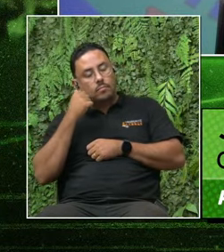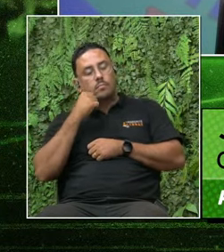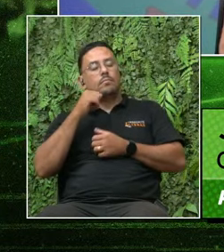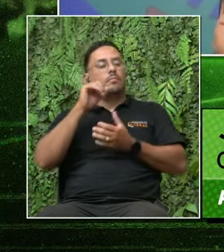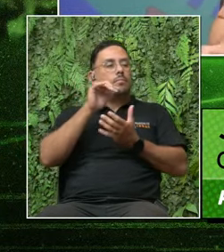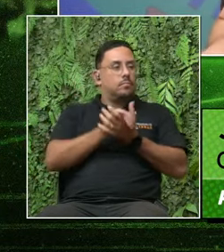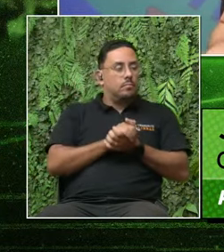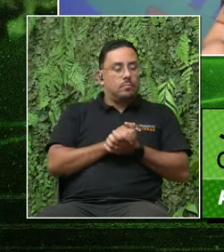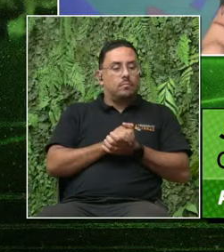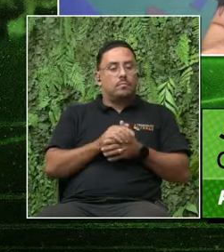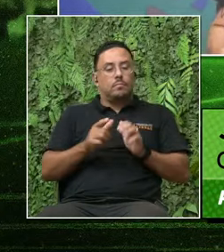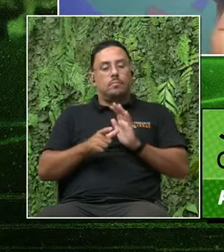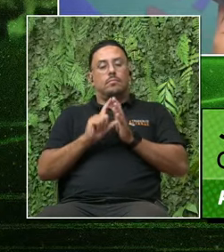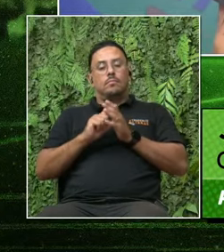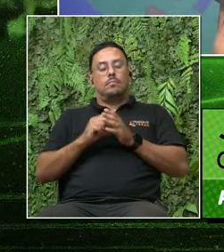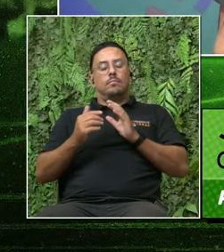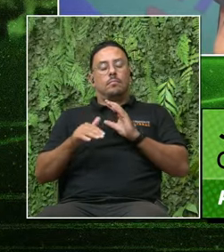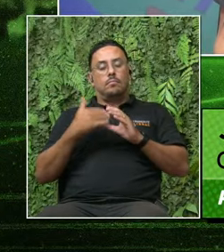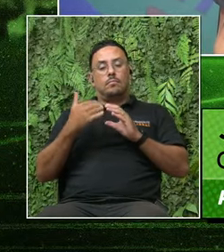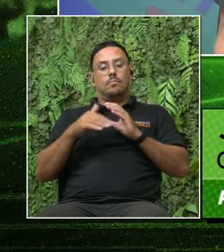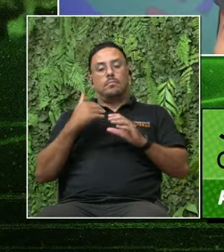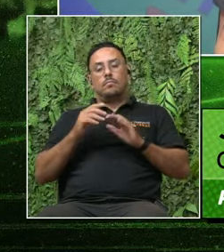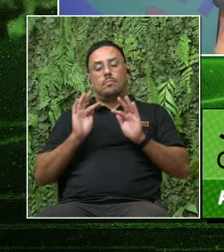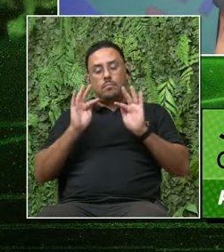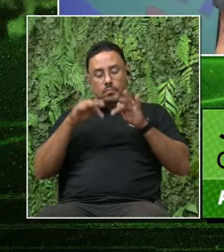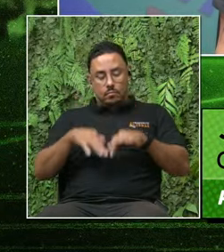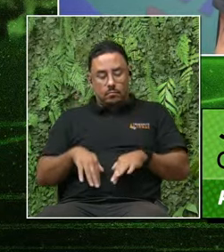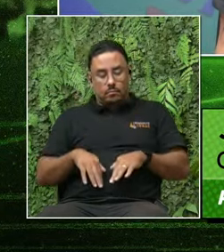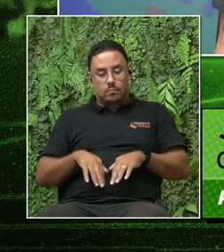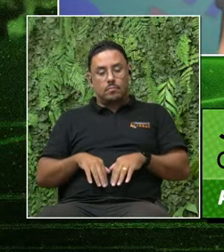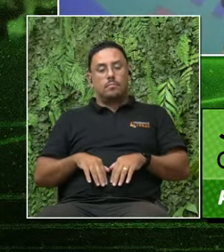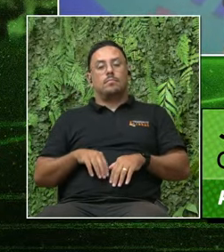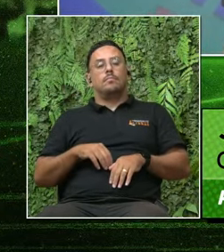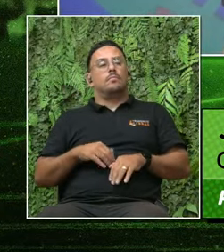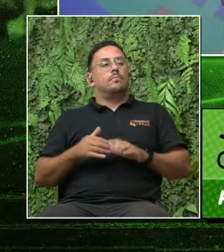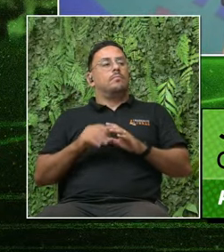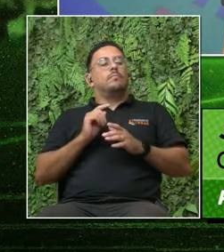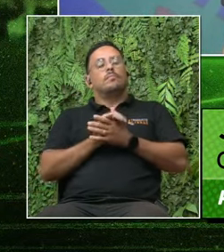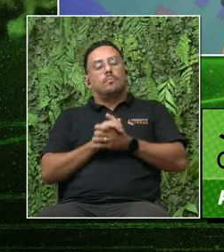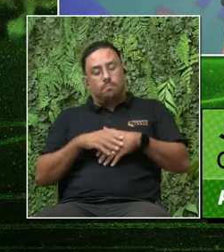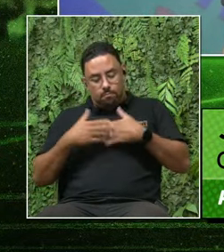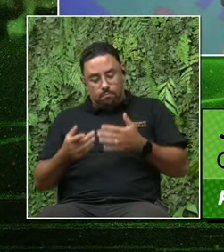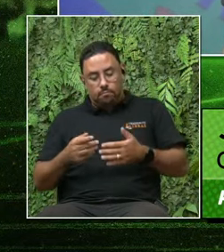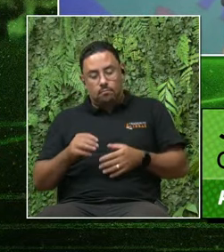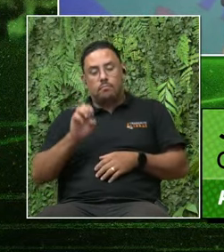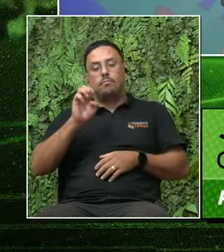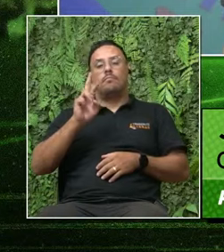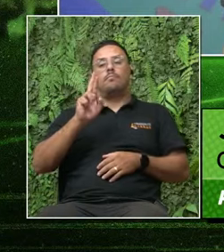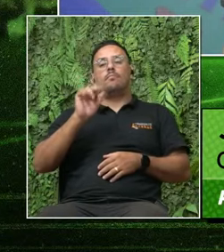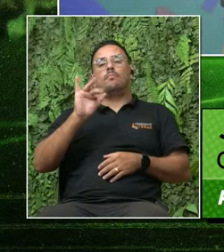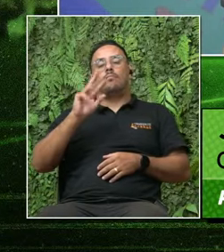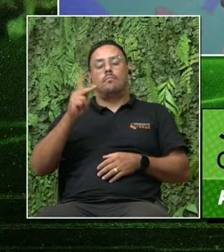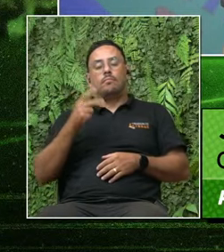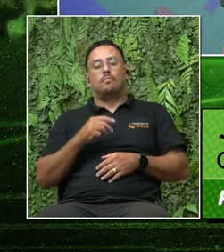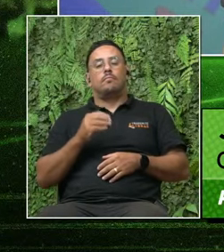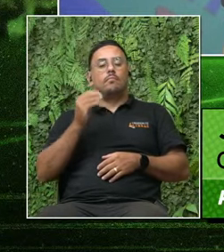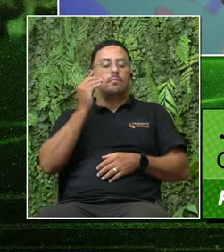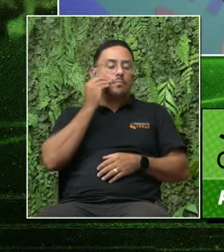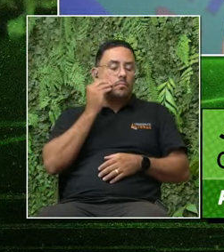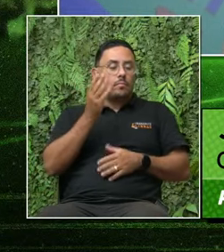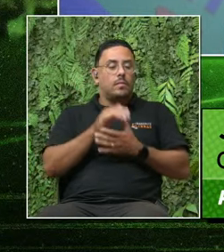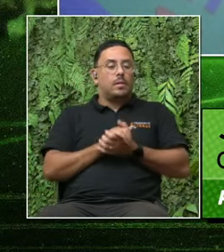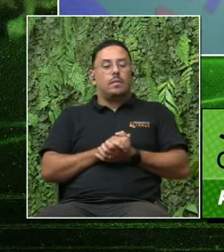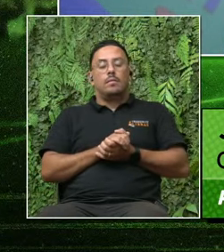mais cedo para poder mandar mensagem para mim do final do jogo não mandou viu Bob então Eric Sampaio um beijo para